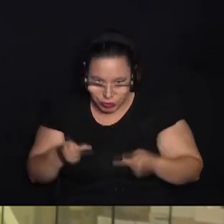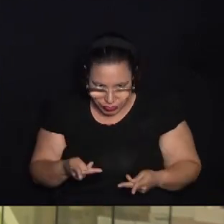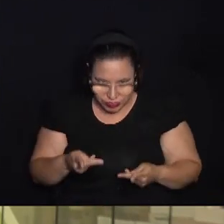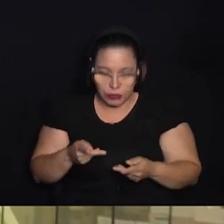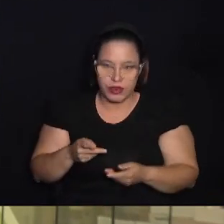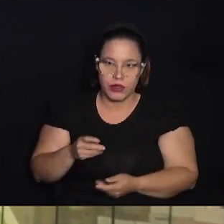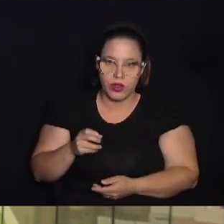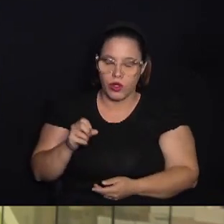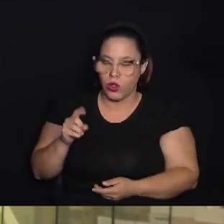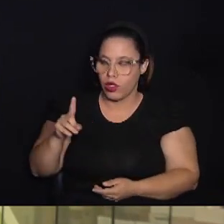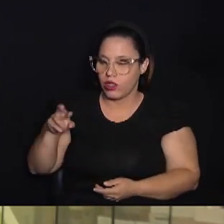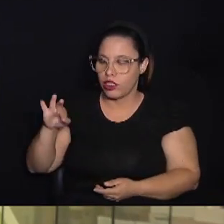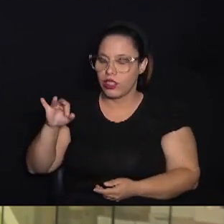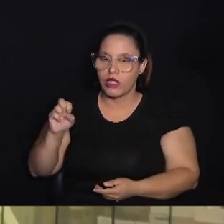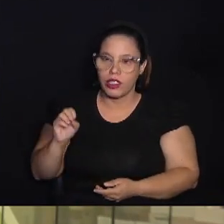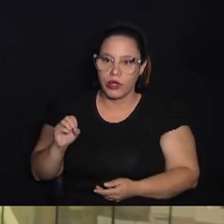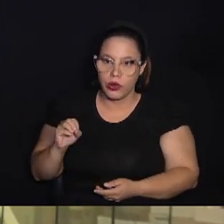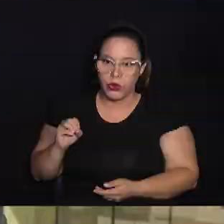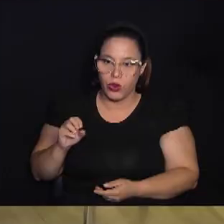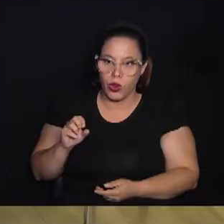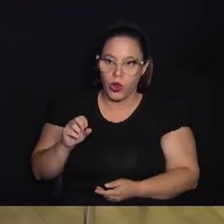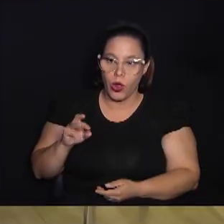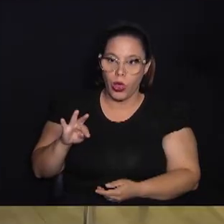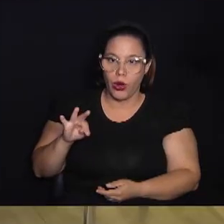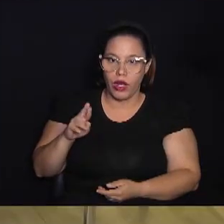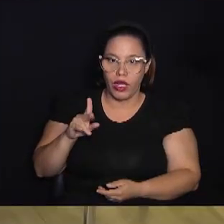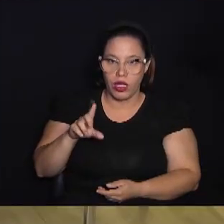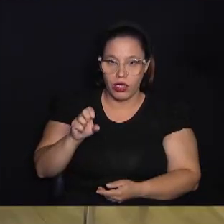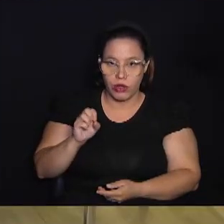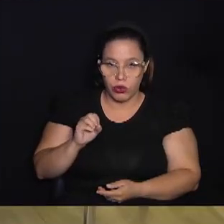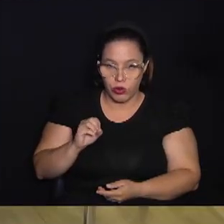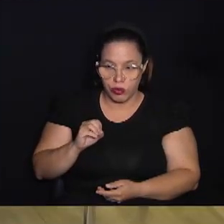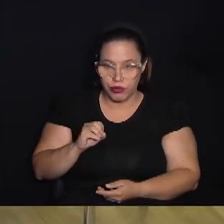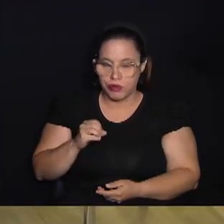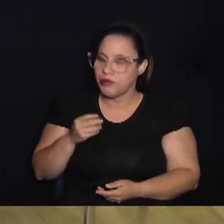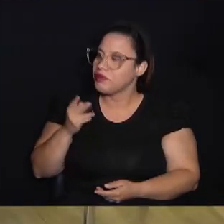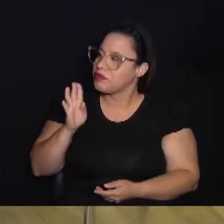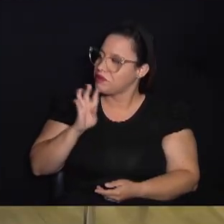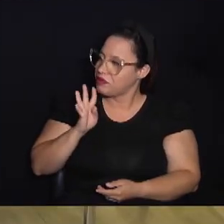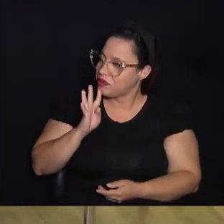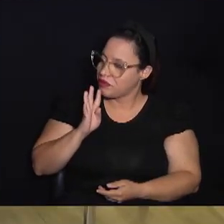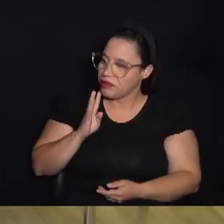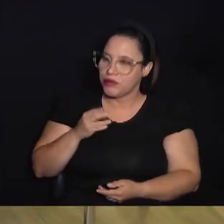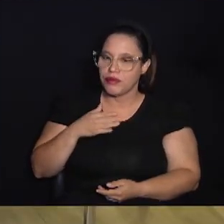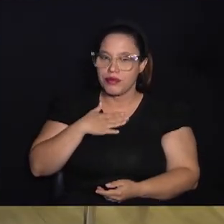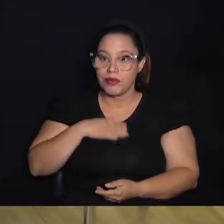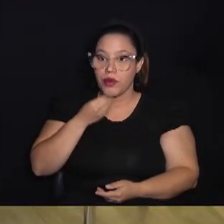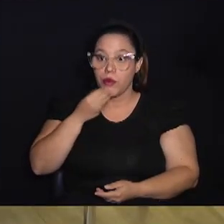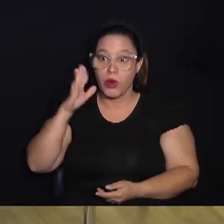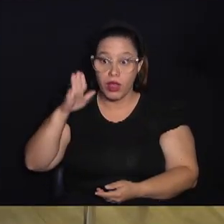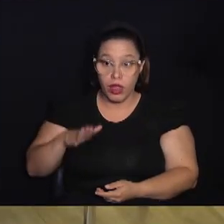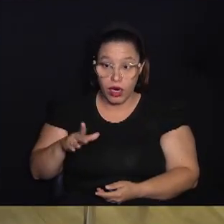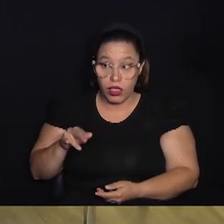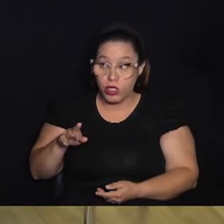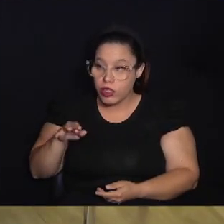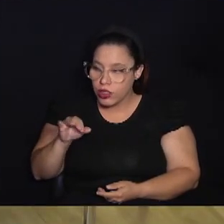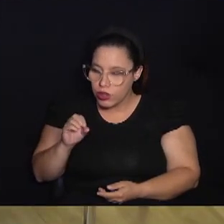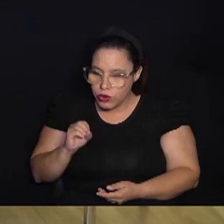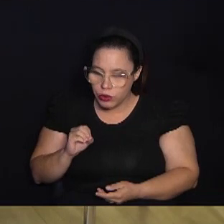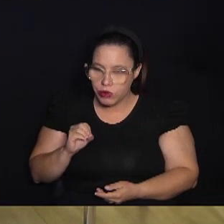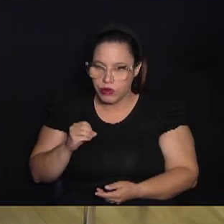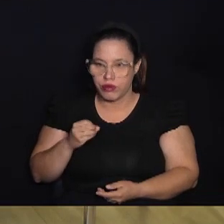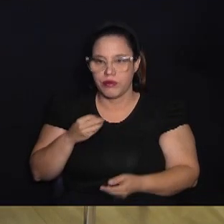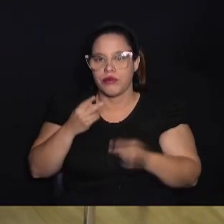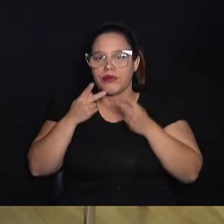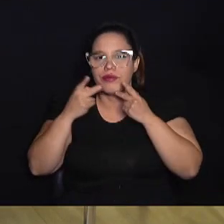o Diego Toledo representando o campo história tudo bem Prazer tudo bem Boa tarde Diego beleza tudo bem obrigado